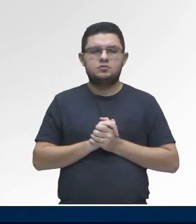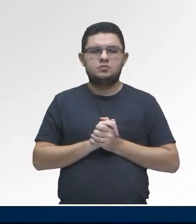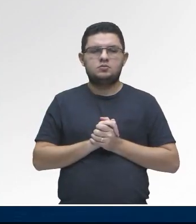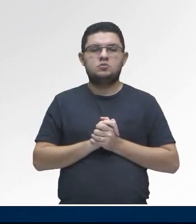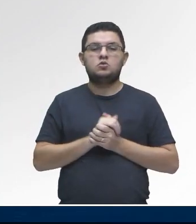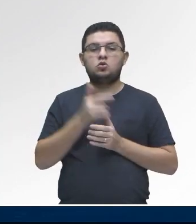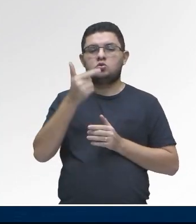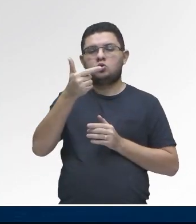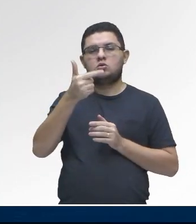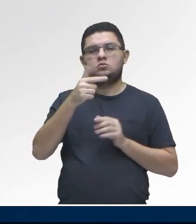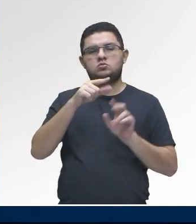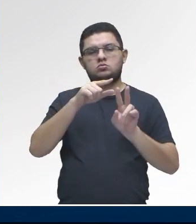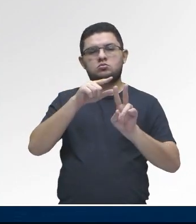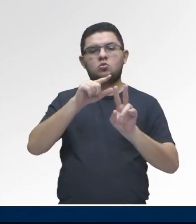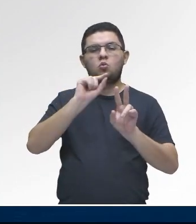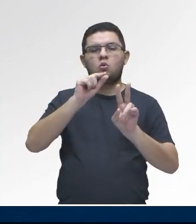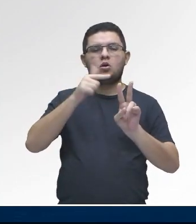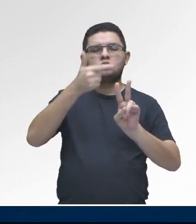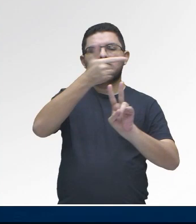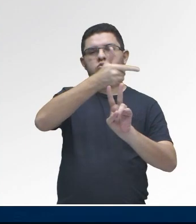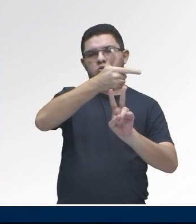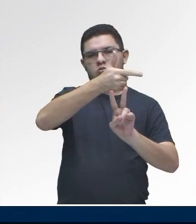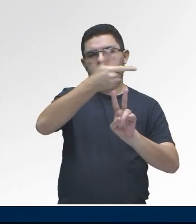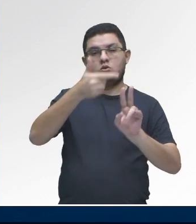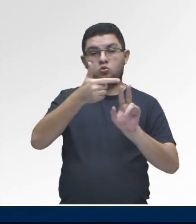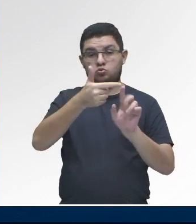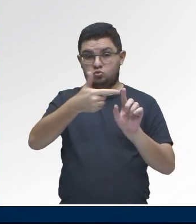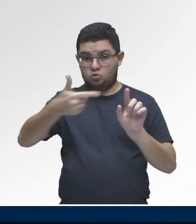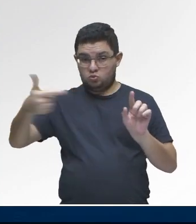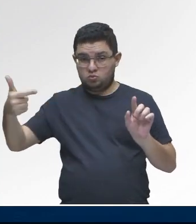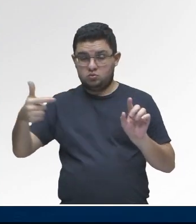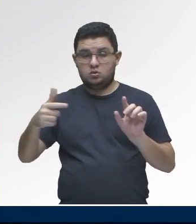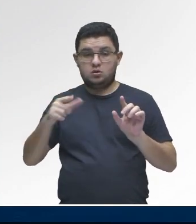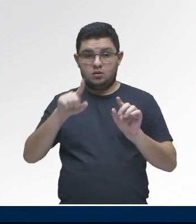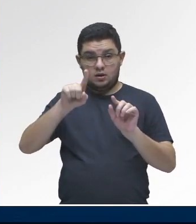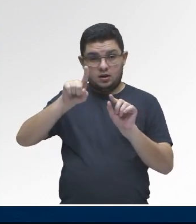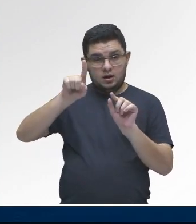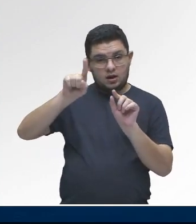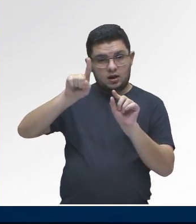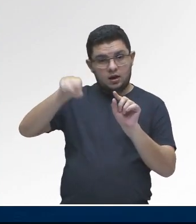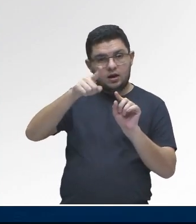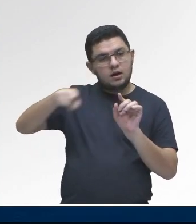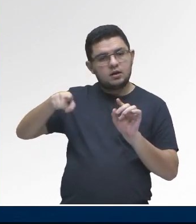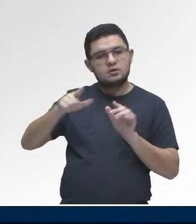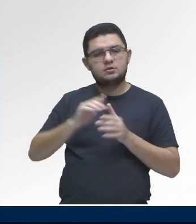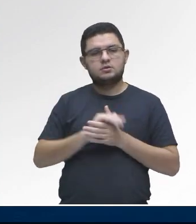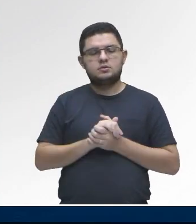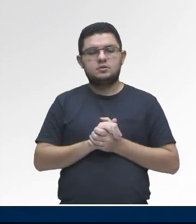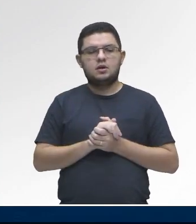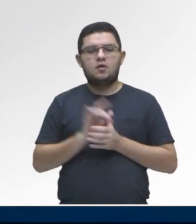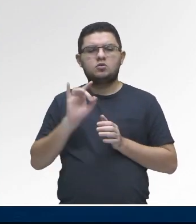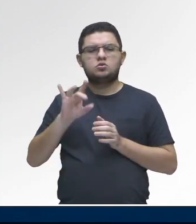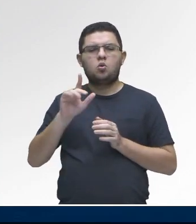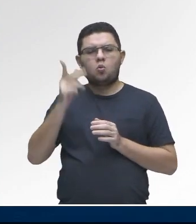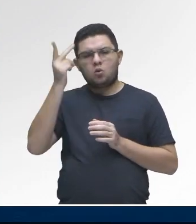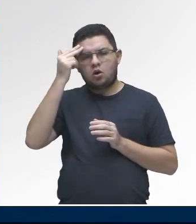ó. Então vai sair o 2 vezes 3 vezes 7, 6 vezes 7 vai